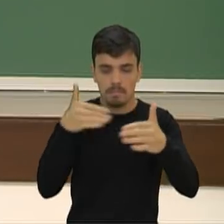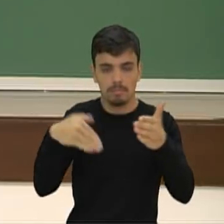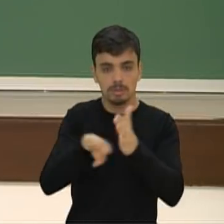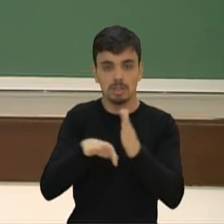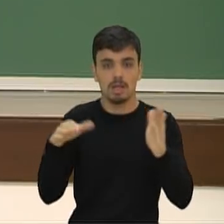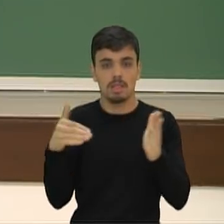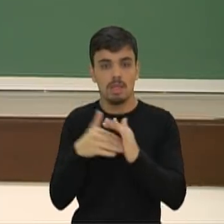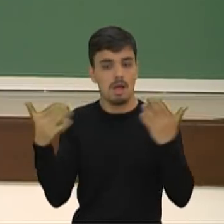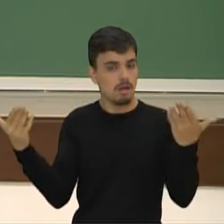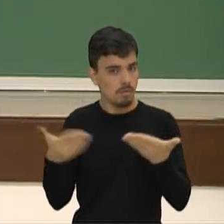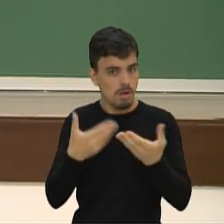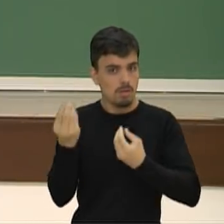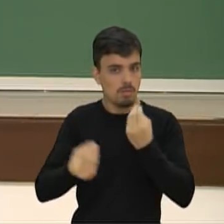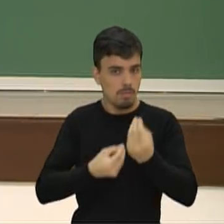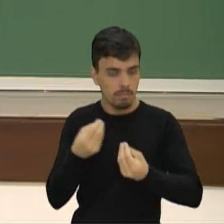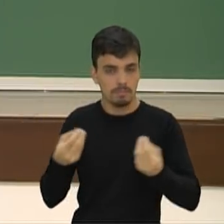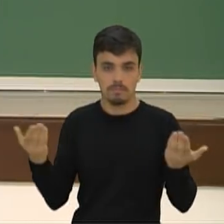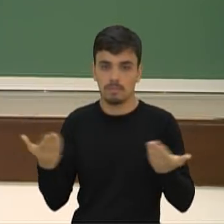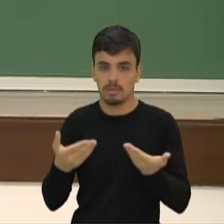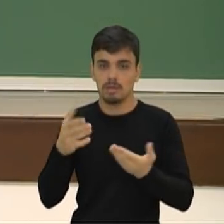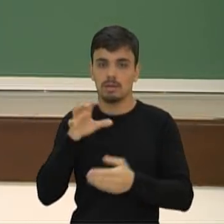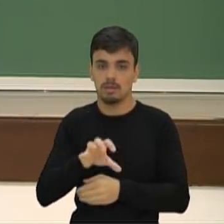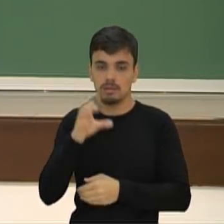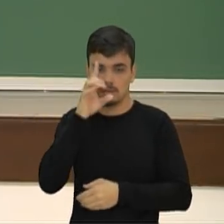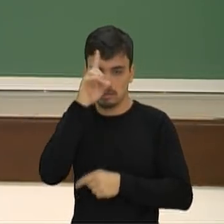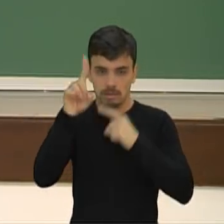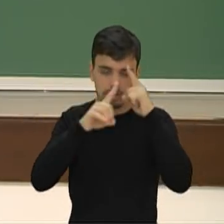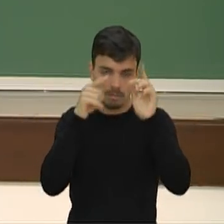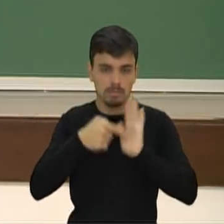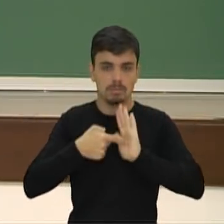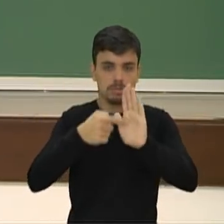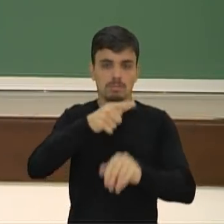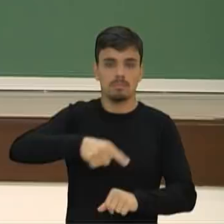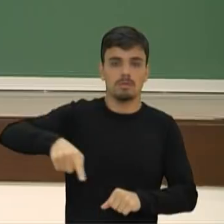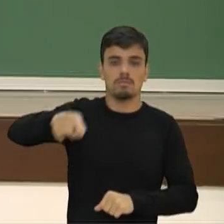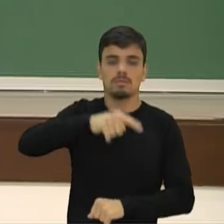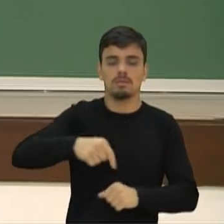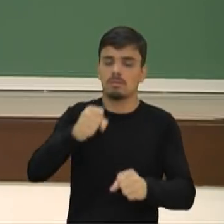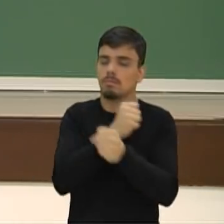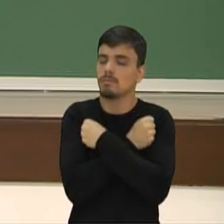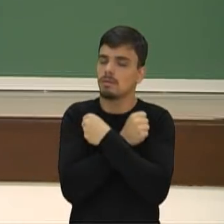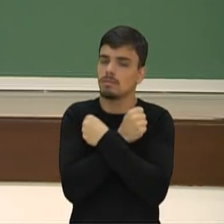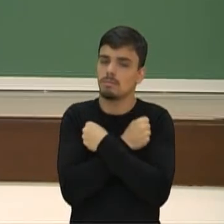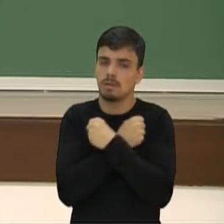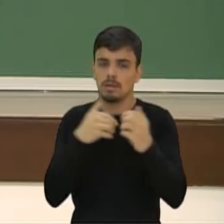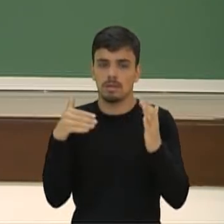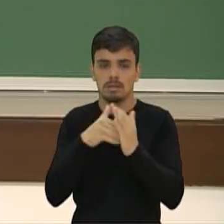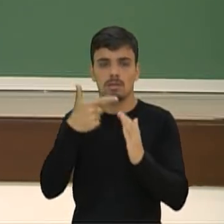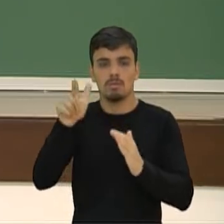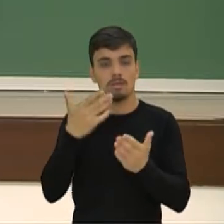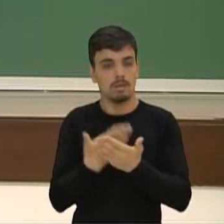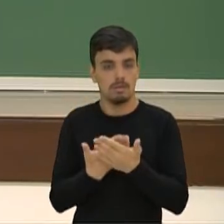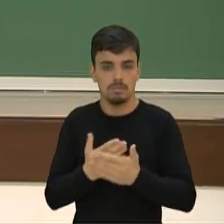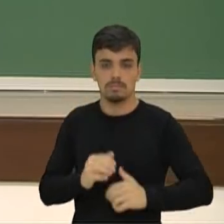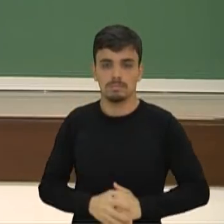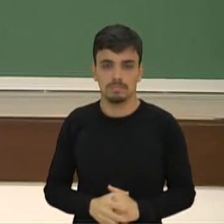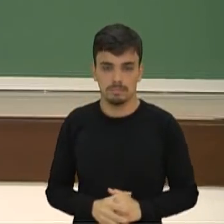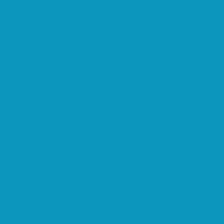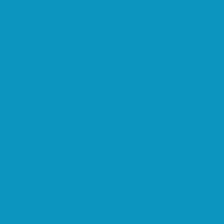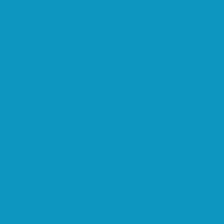nesse contexto atual, ok? Então, era essa a ideia que eu queria trazer para vocês. Um grande abraço e nos vemos na próxima aula.